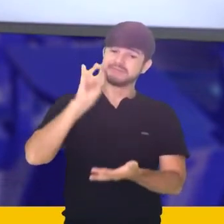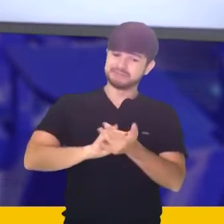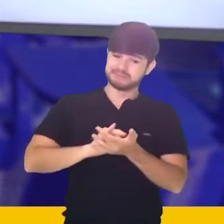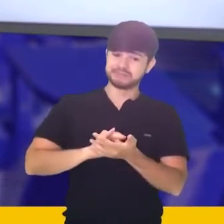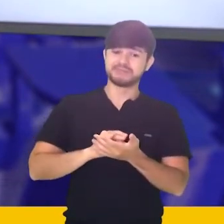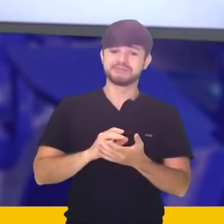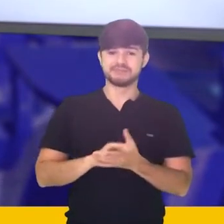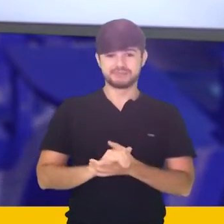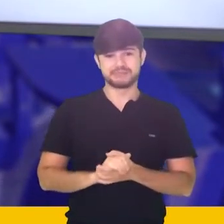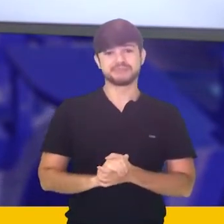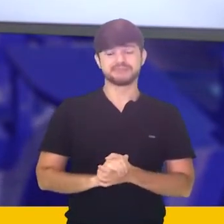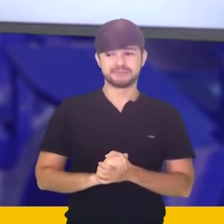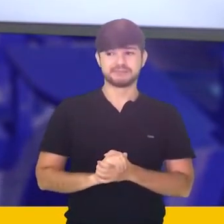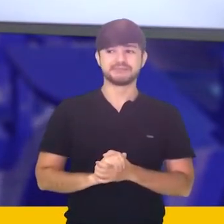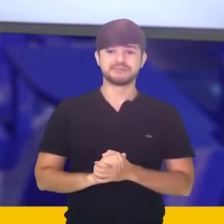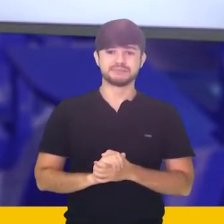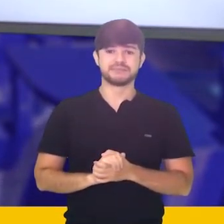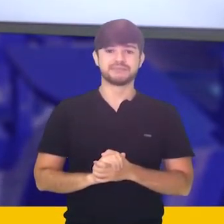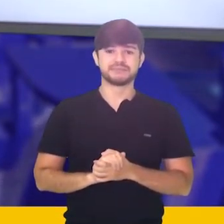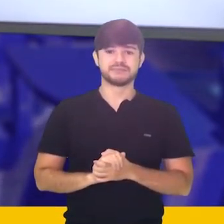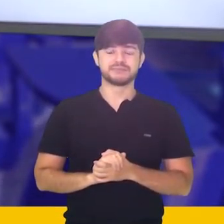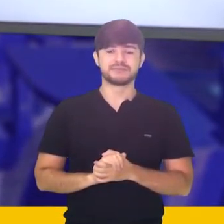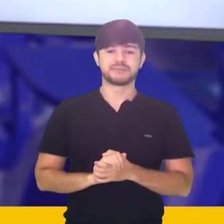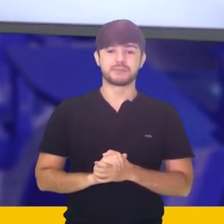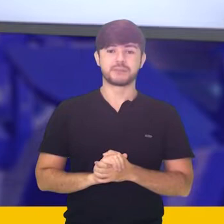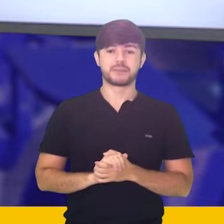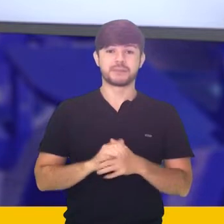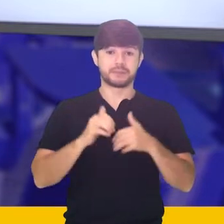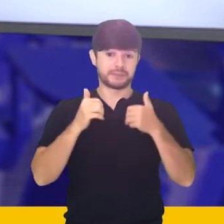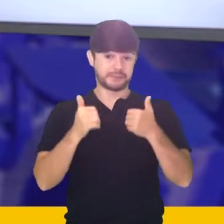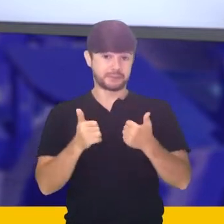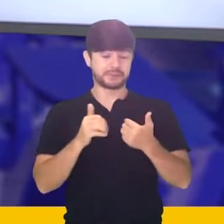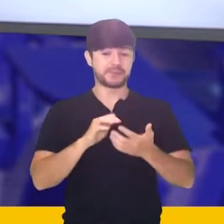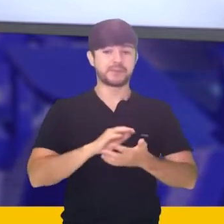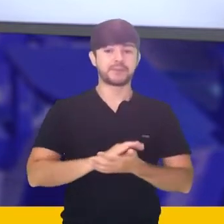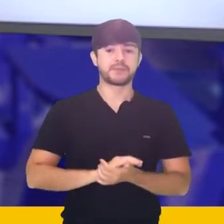relação ao contágio com o coronavírus. Tá bom?